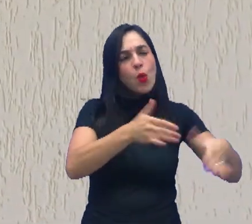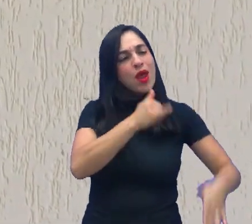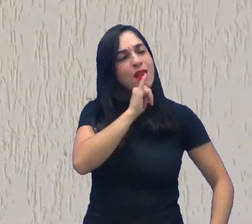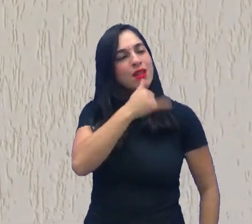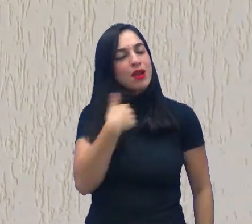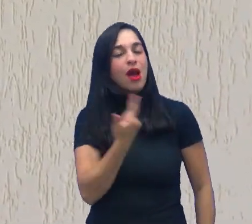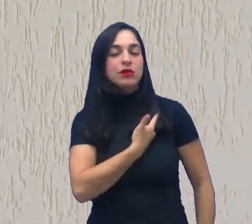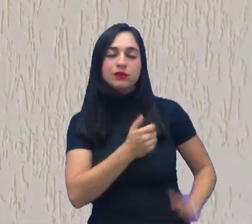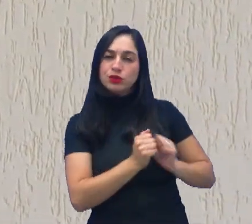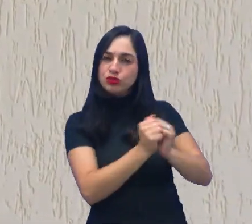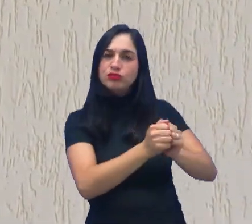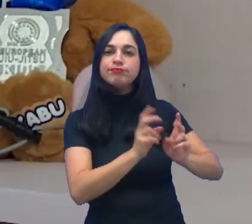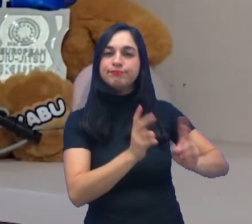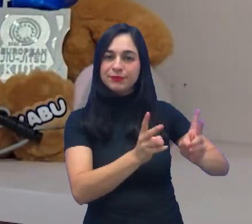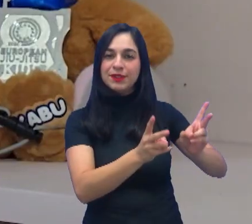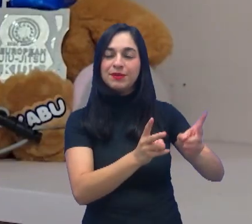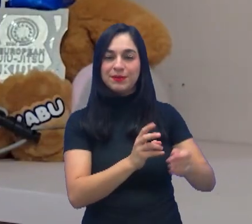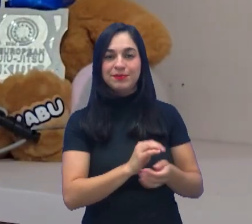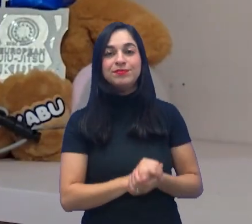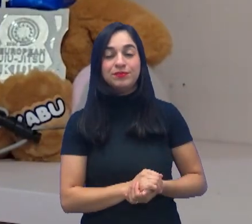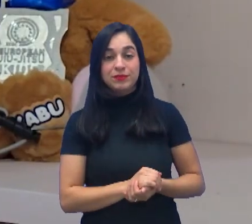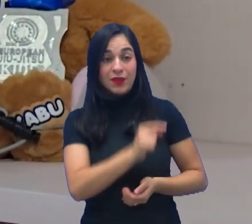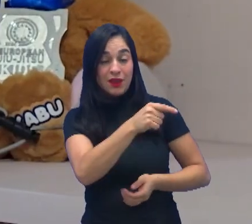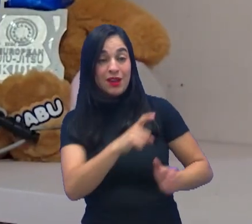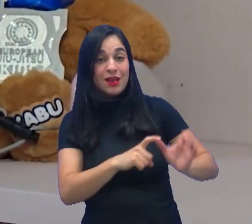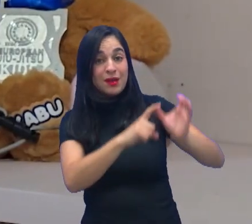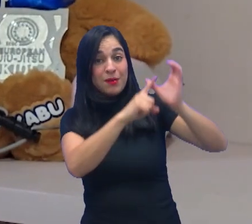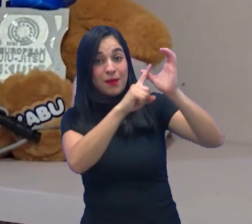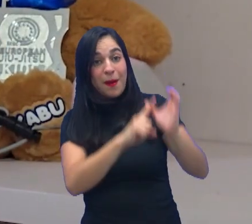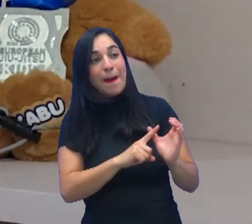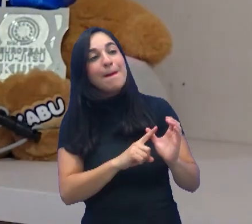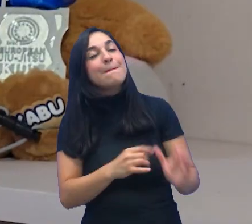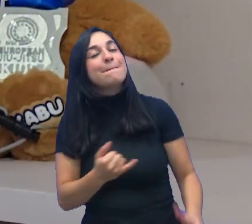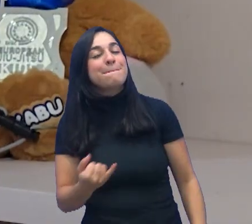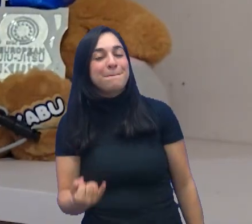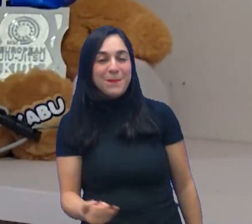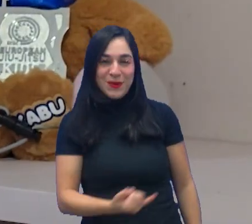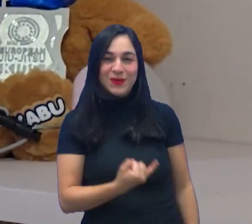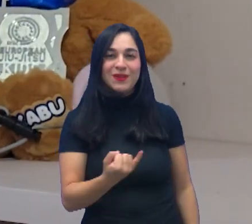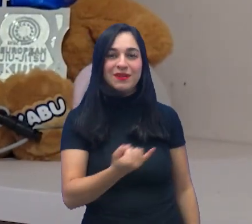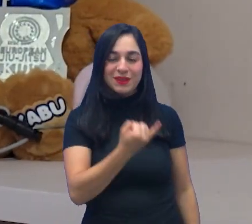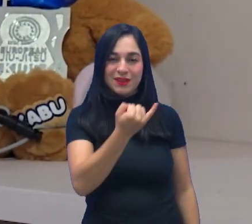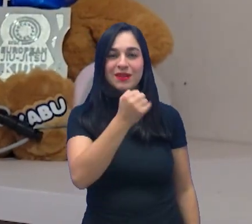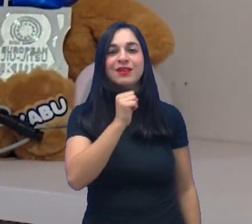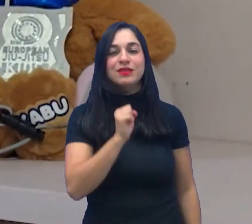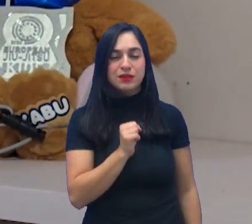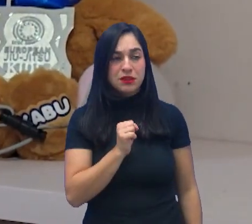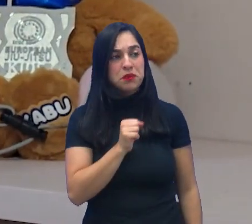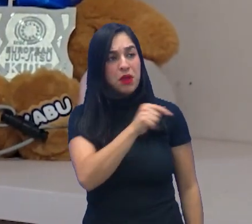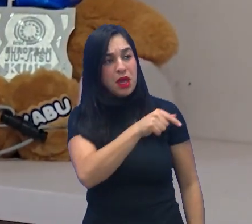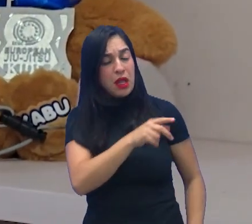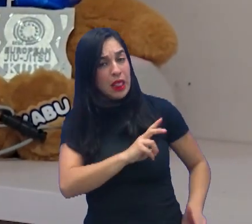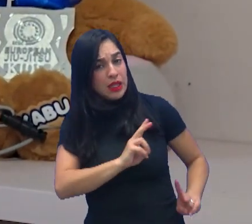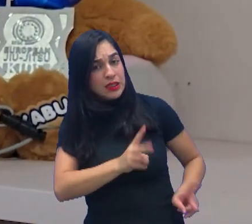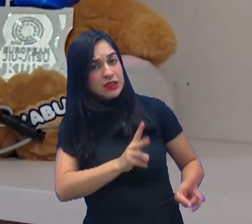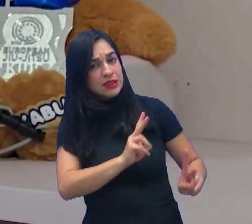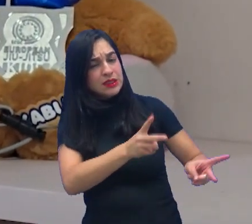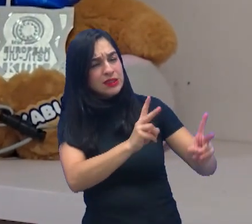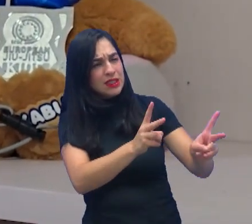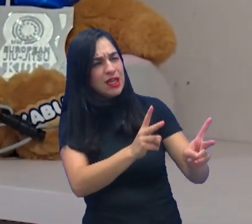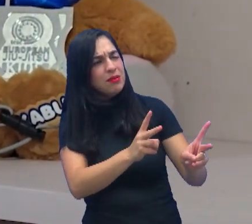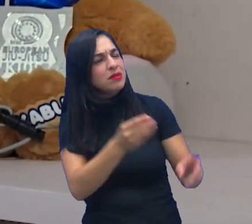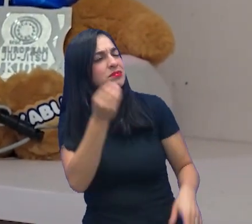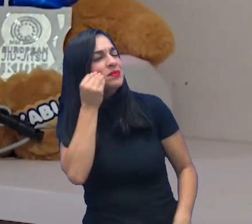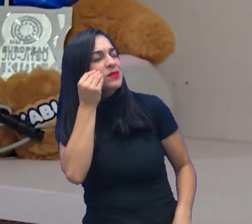lado dela. Esse campeonato foi muito importante para ela e que ela continue correndo atrás dos